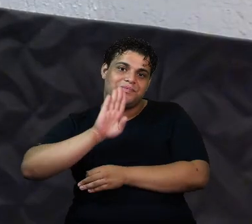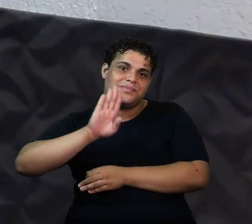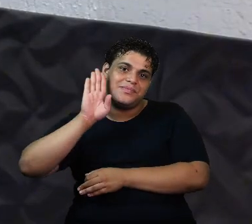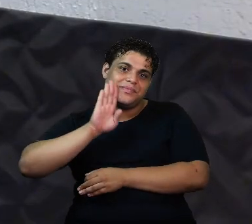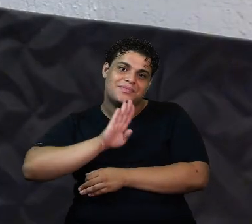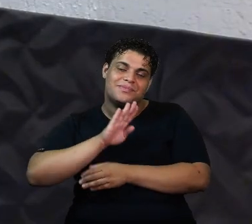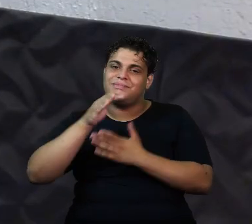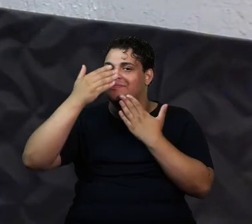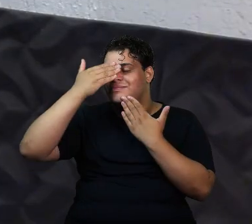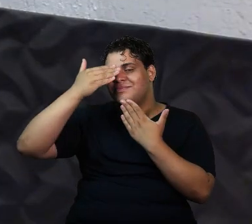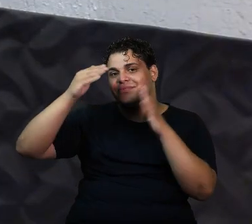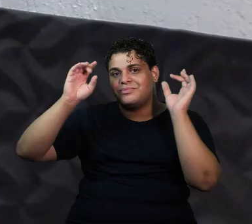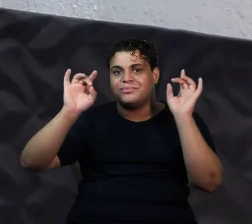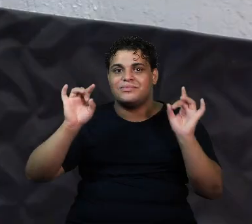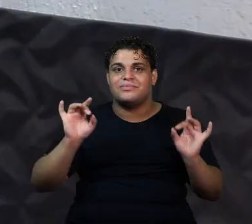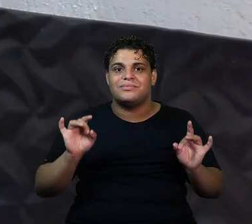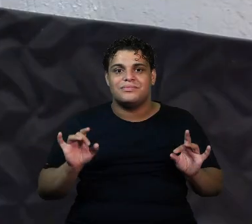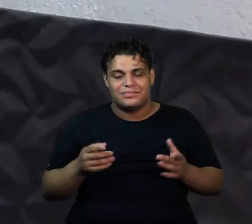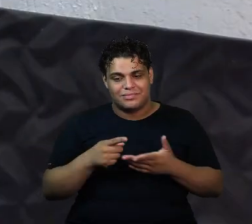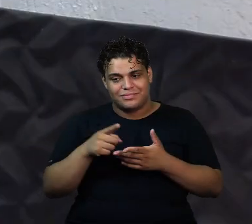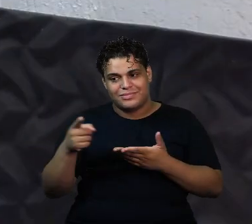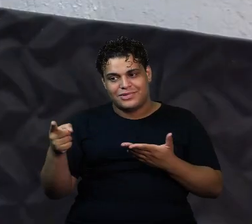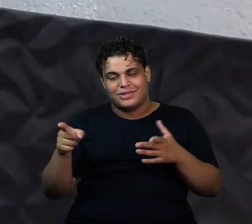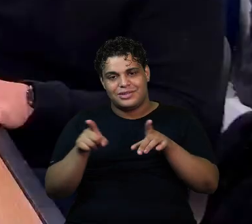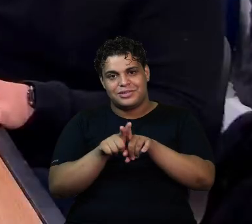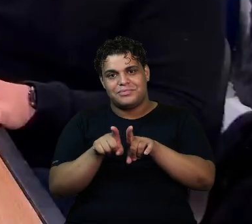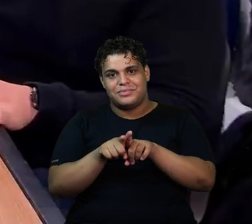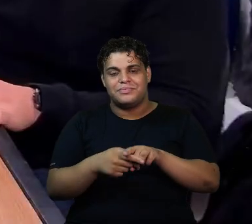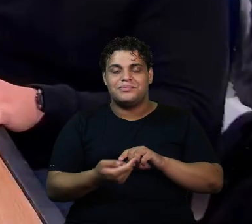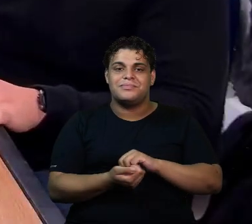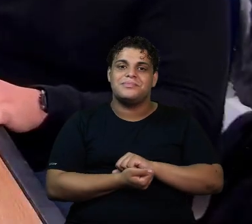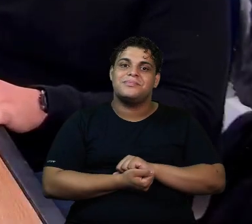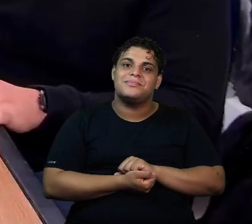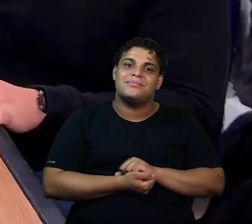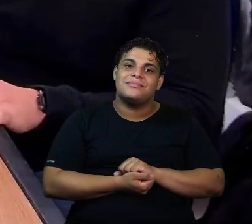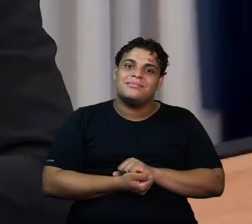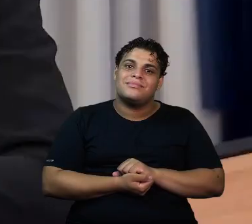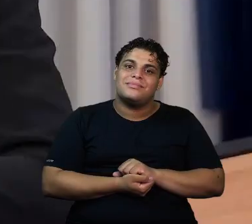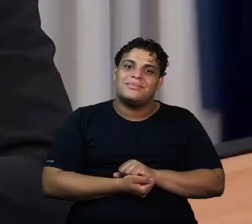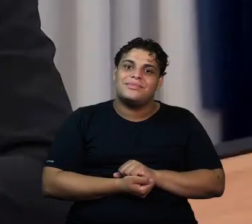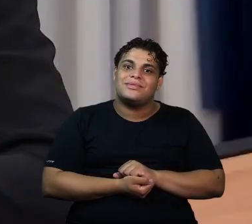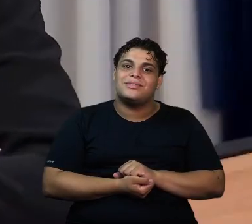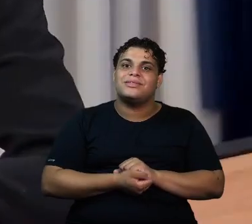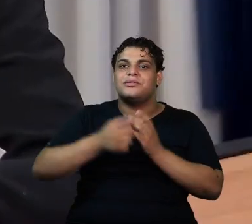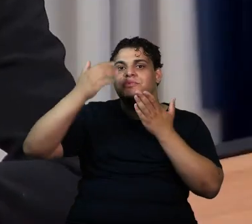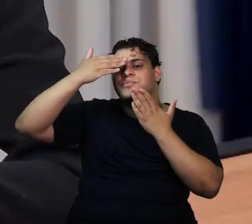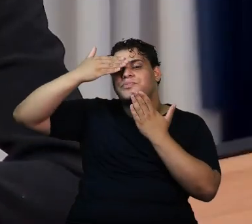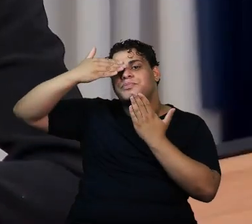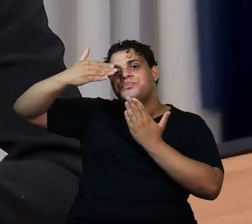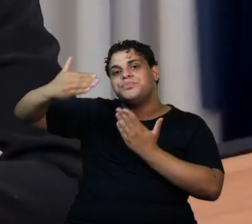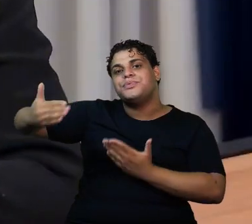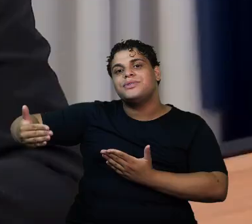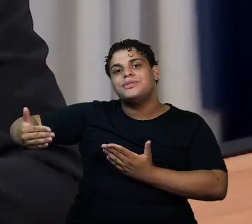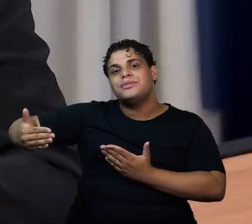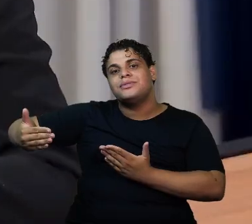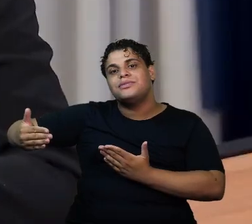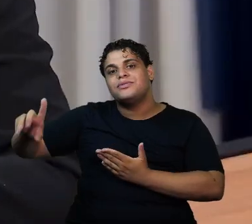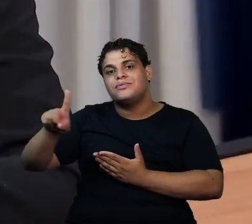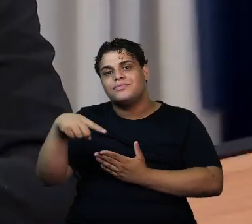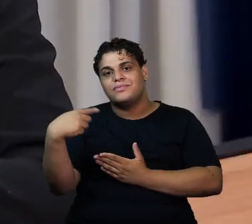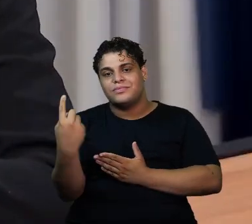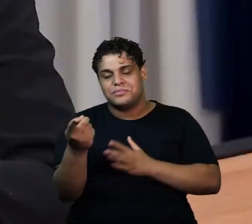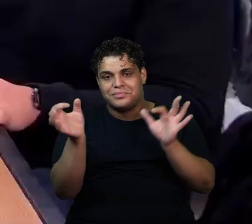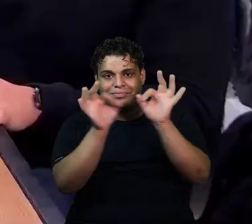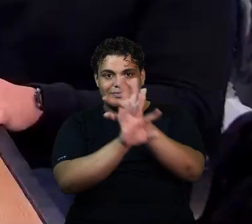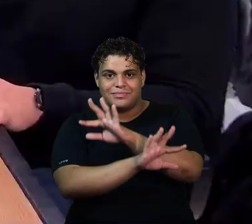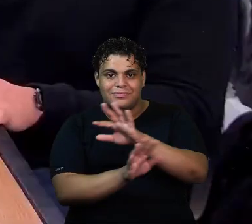um agradecimento especial aí para eles também. É isso aí, pessoal. Muito obrigada, e a gente vai encerrando a noite